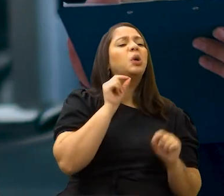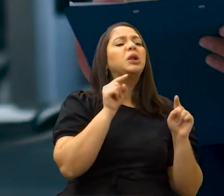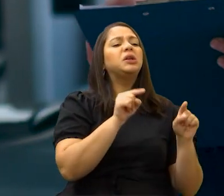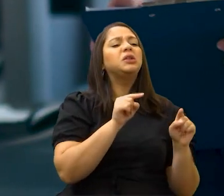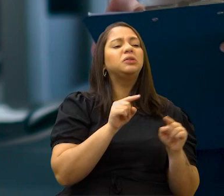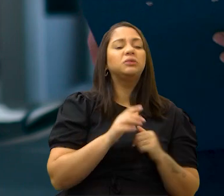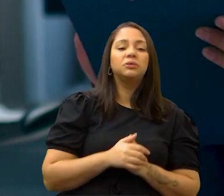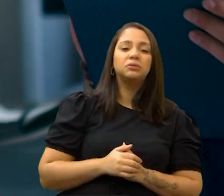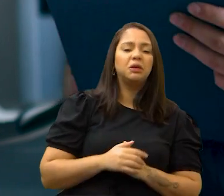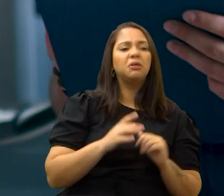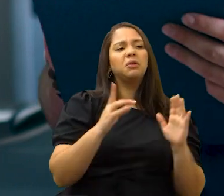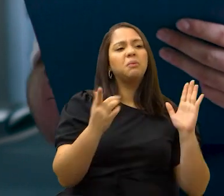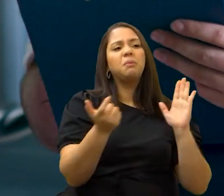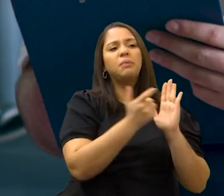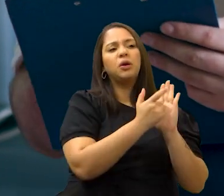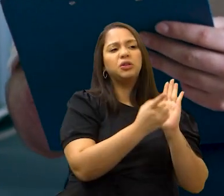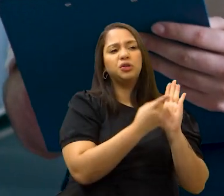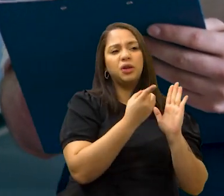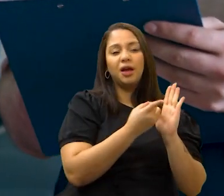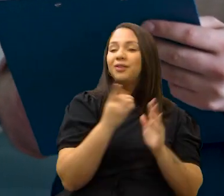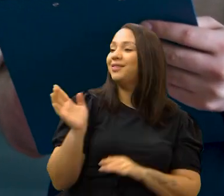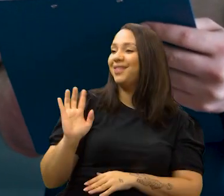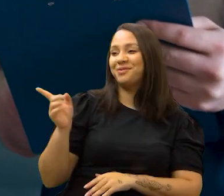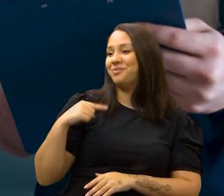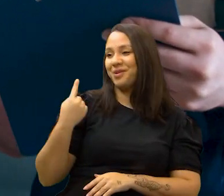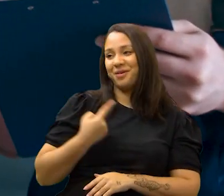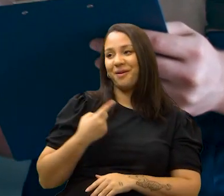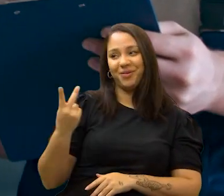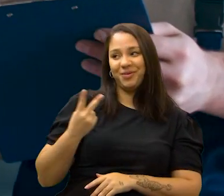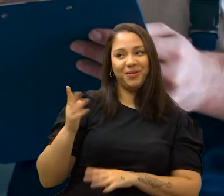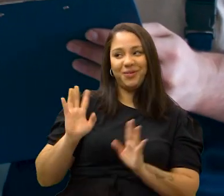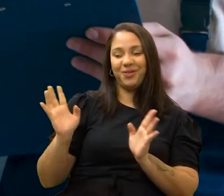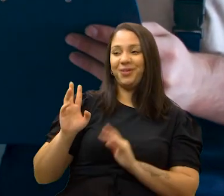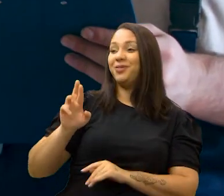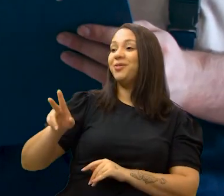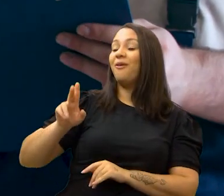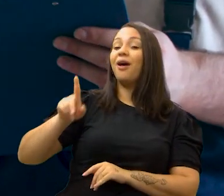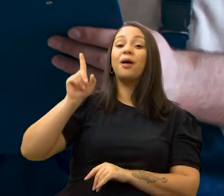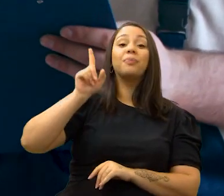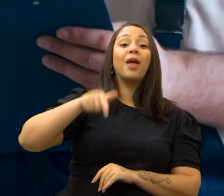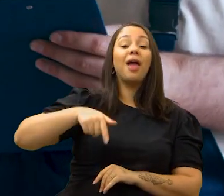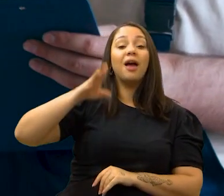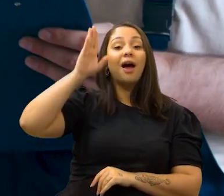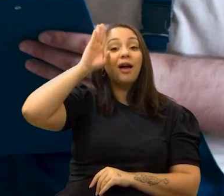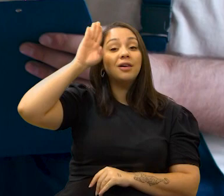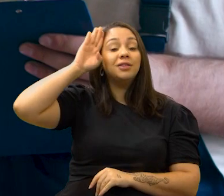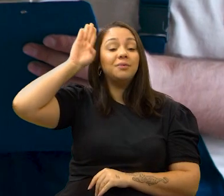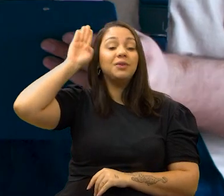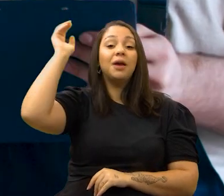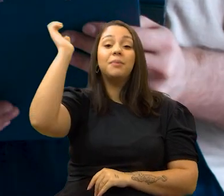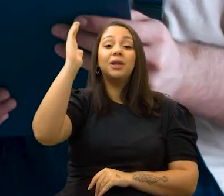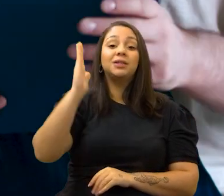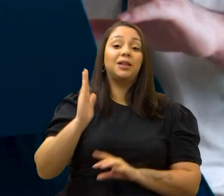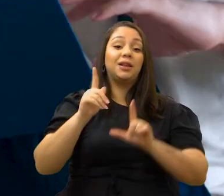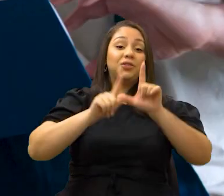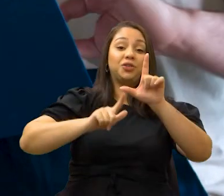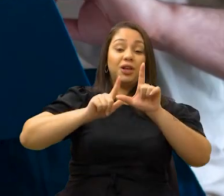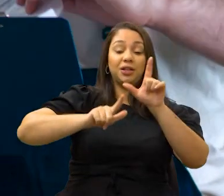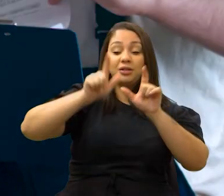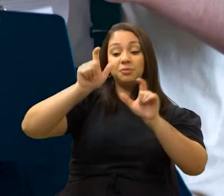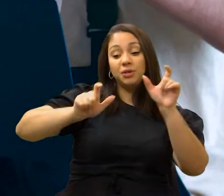professora? Quando vai para o dicionário? Não somos nós, nem você, nem eu, né? É a Academia Brasileira de Letras.